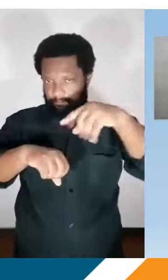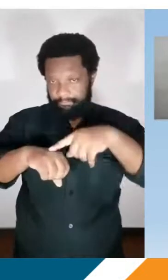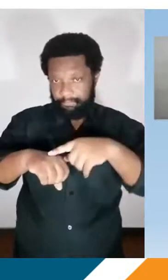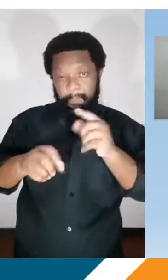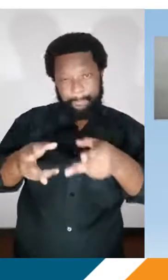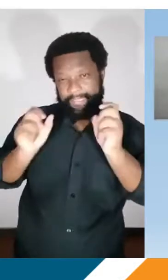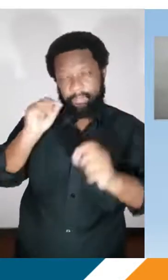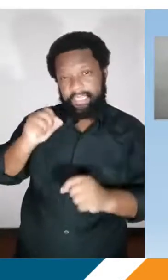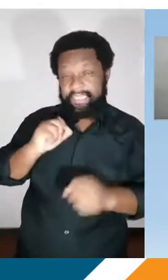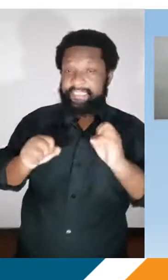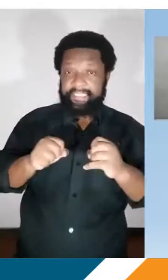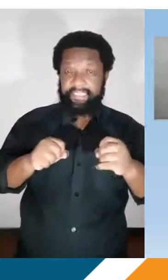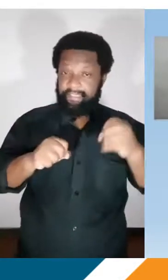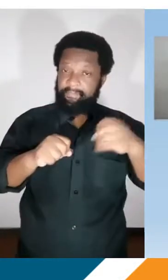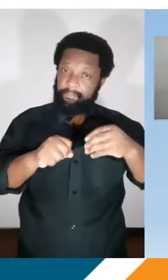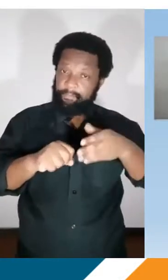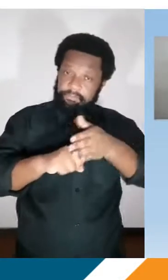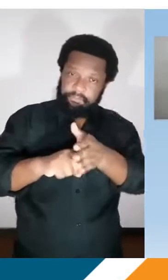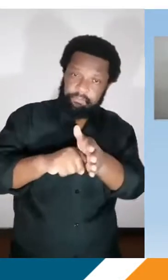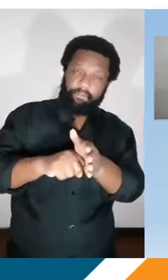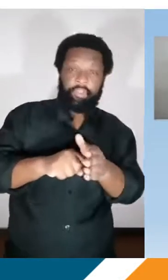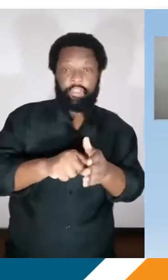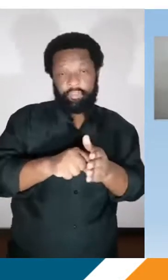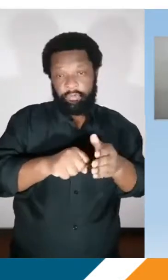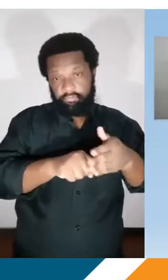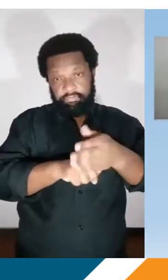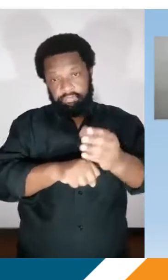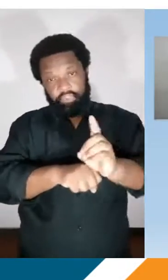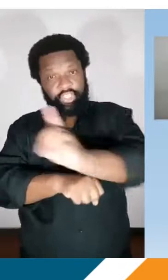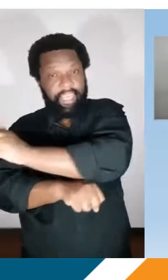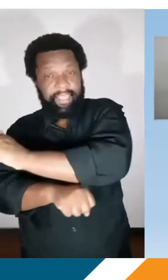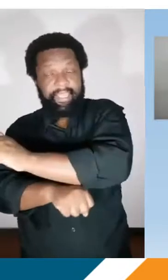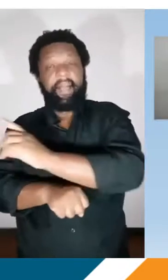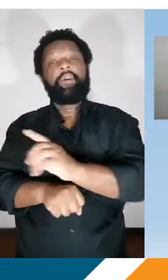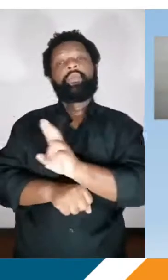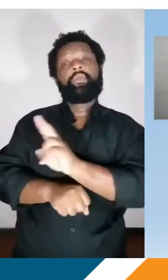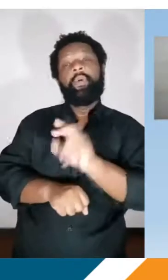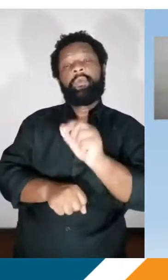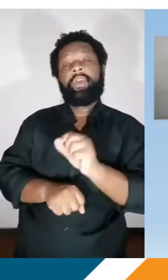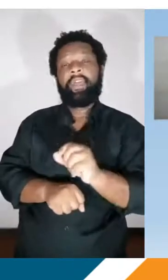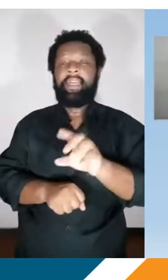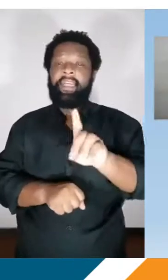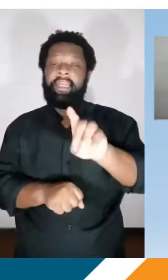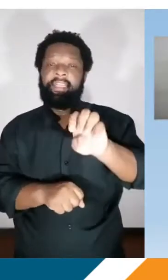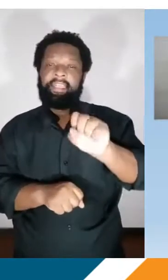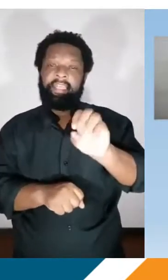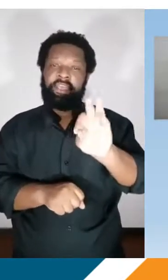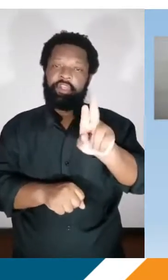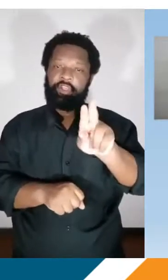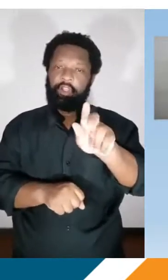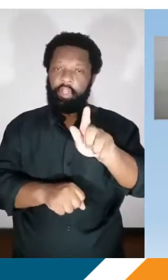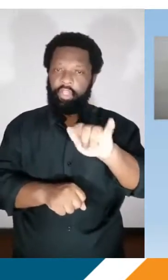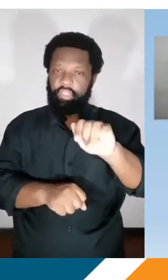propriamente. Repare que se ele desviar para a direita, esse composto vai ser chamado de um composto